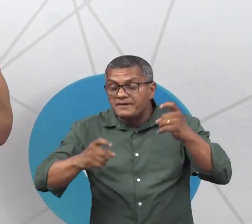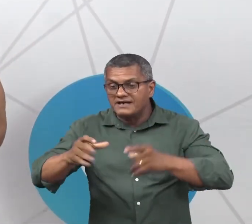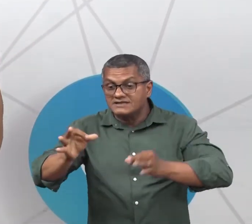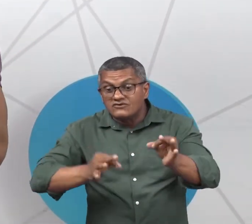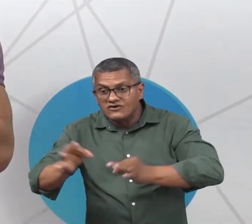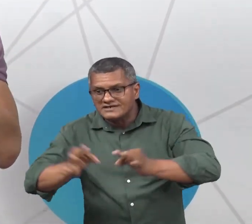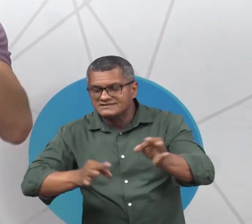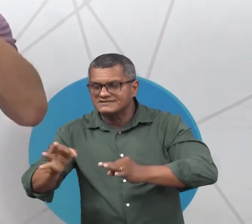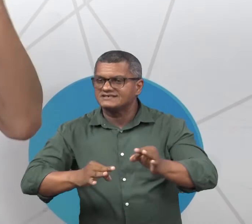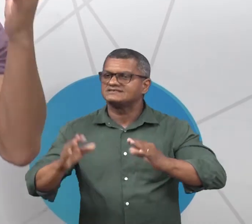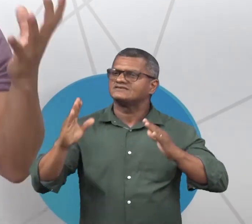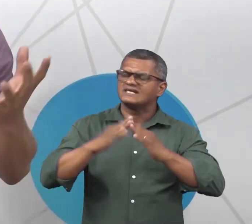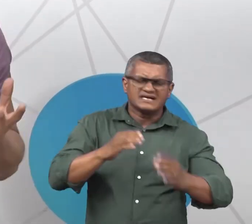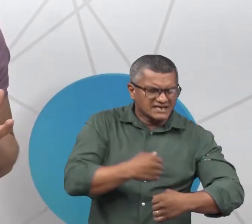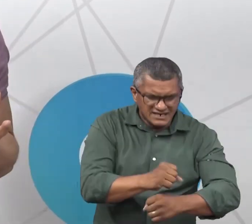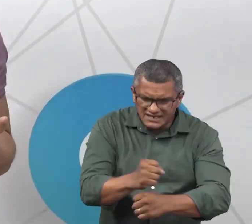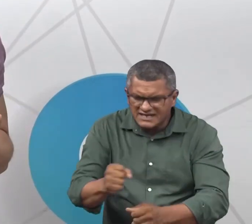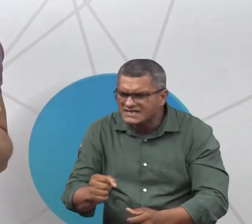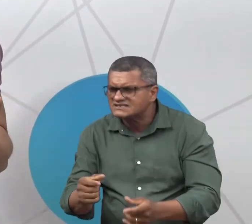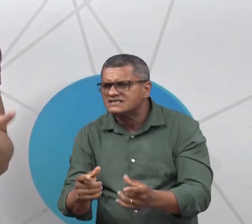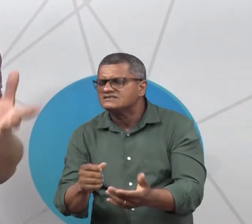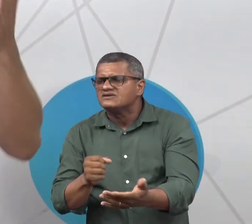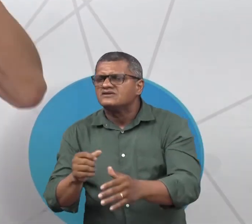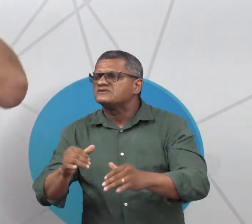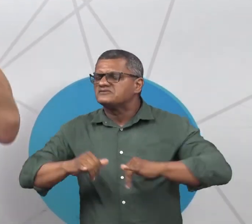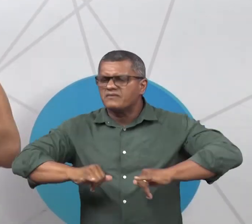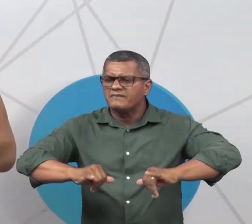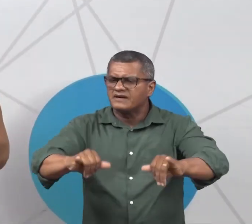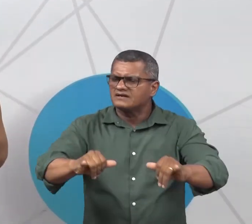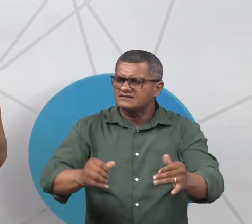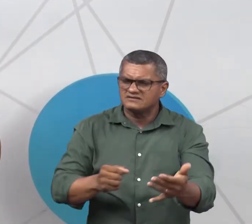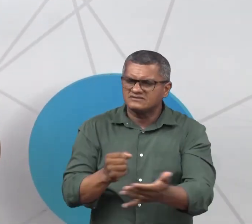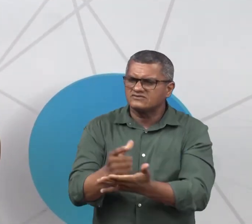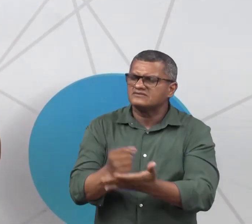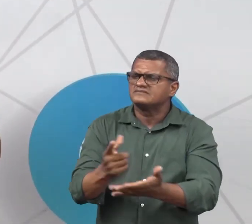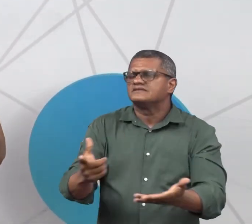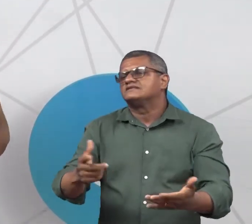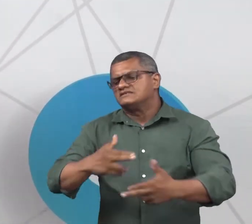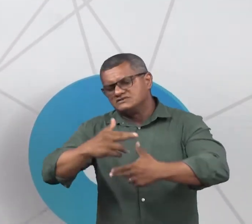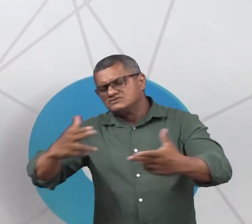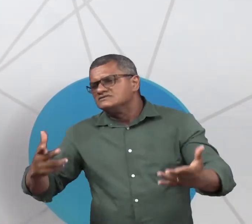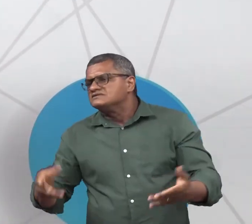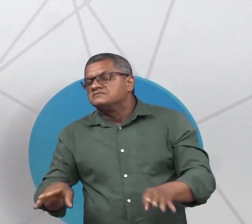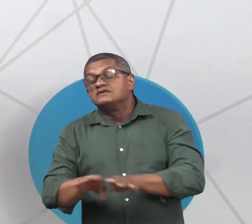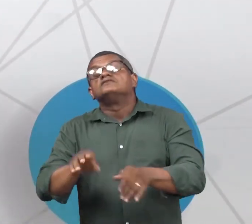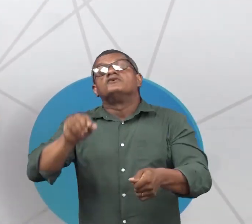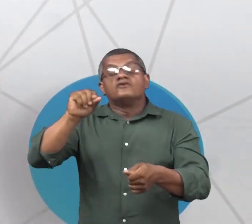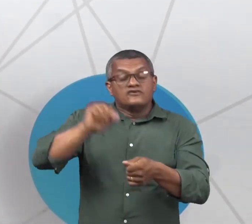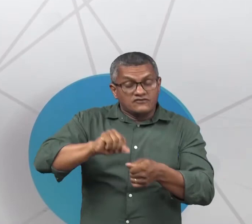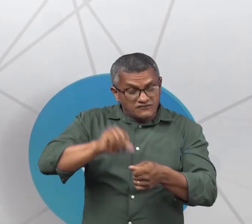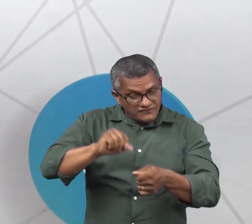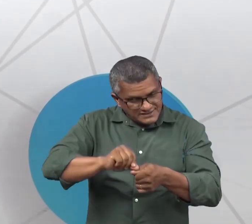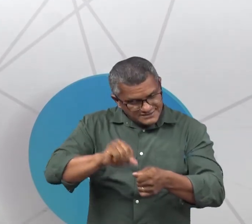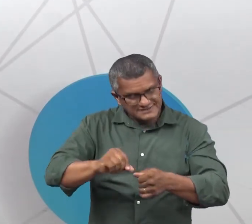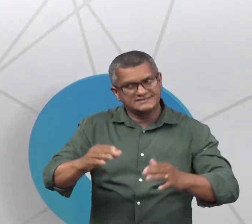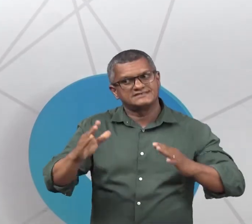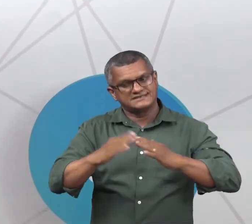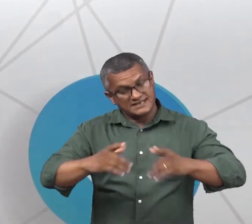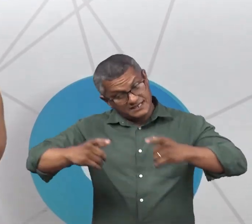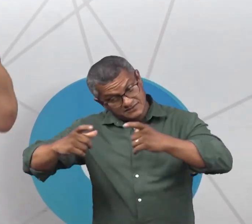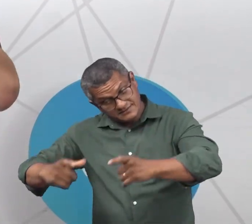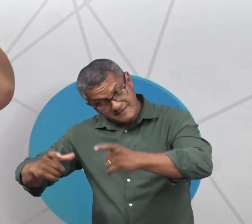preocupada com a organização da casa, as compras da casa. Então percebam, os